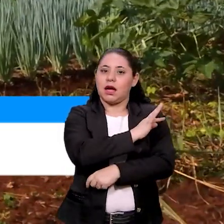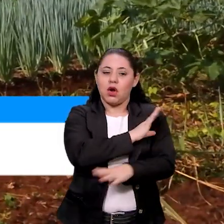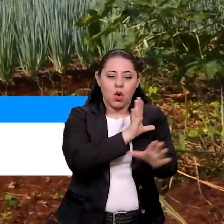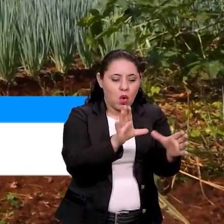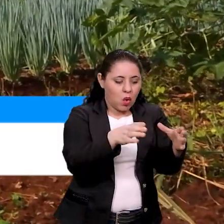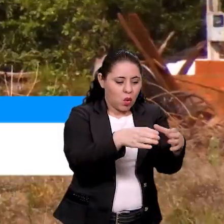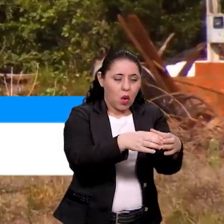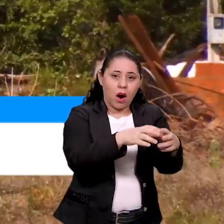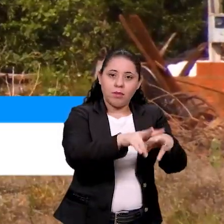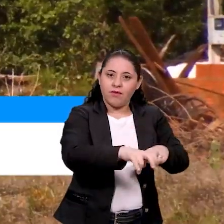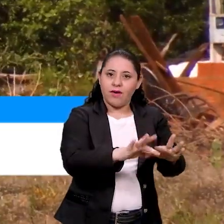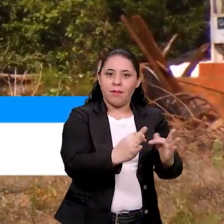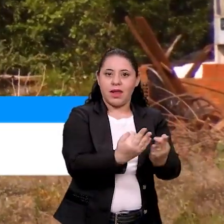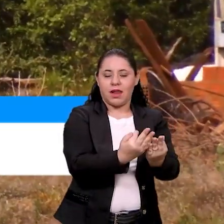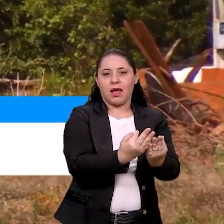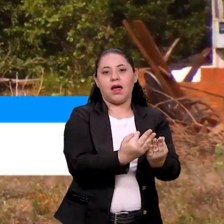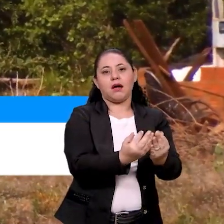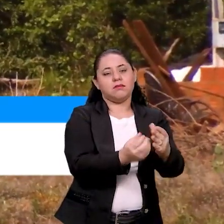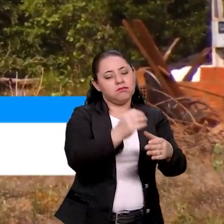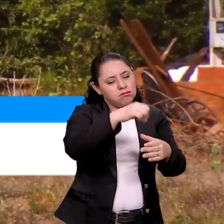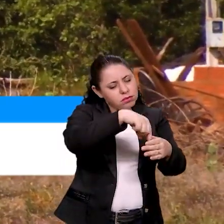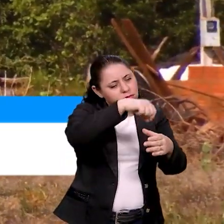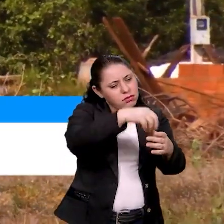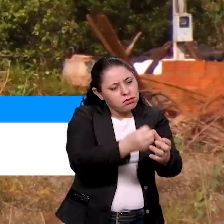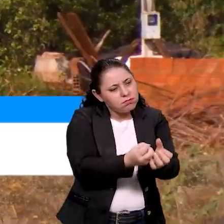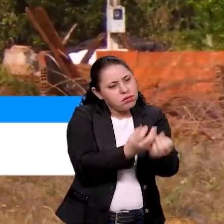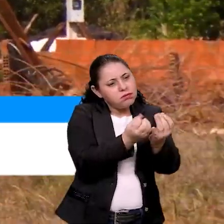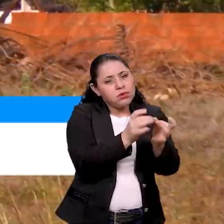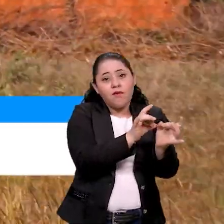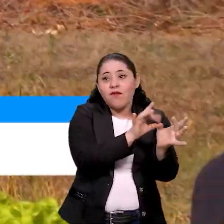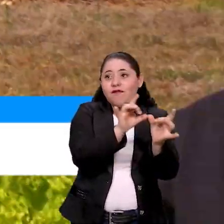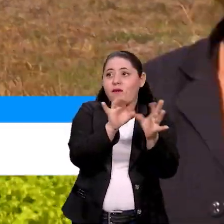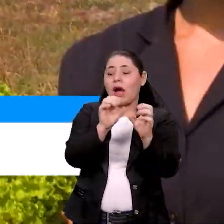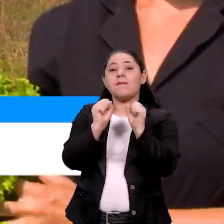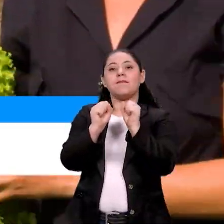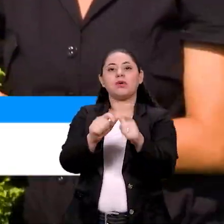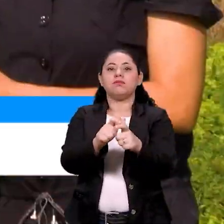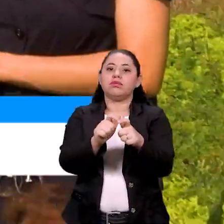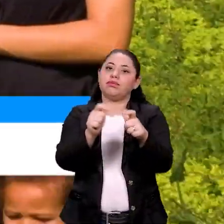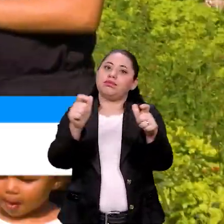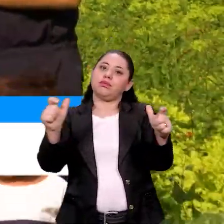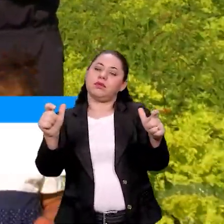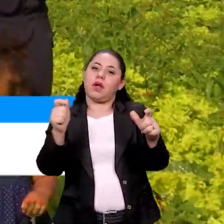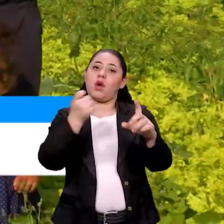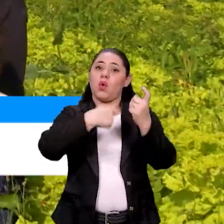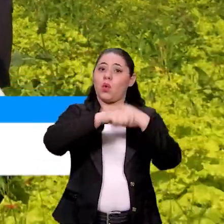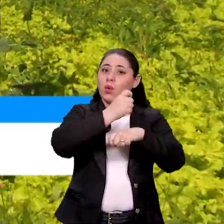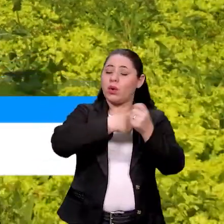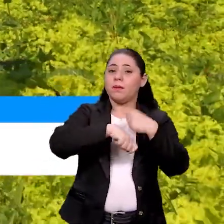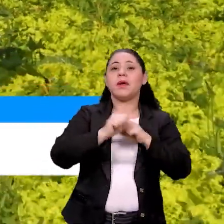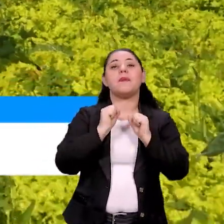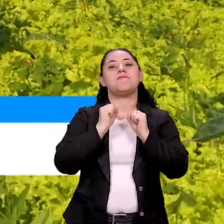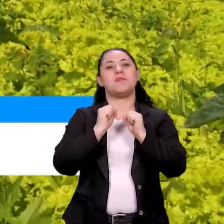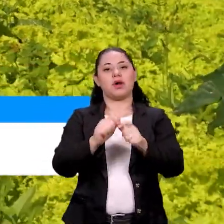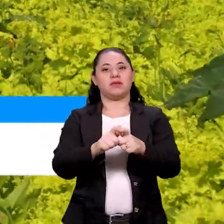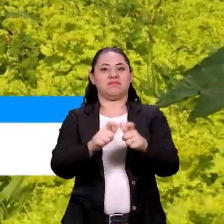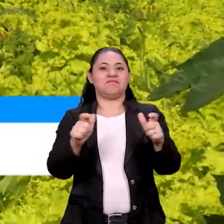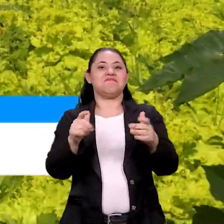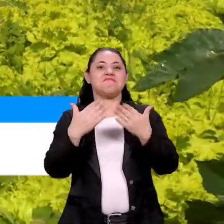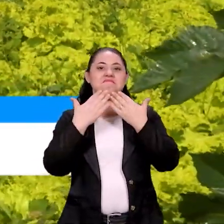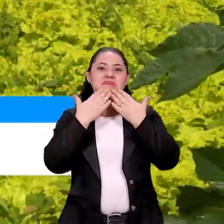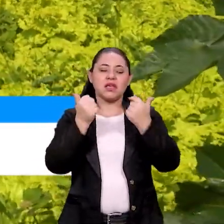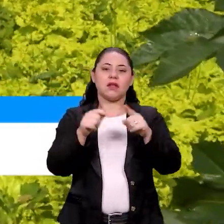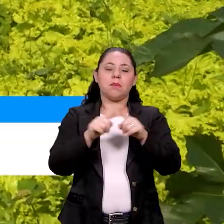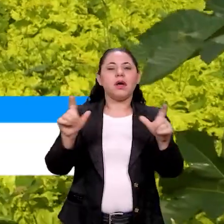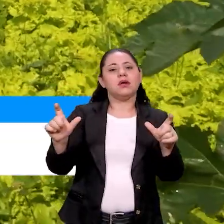cadeias alimentícias, onde a grande maioria vem da agricultura familiar, para que a gente possa estar sendo autossuficiente